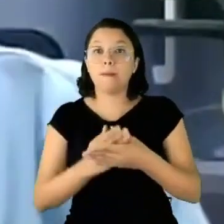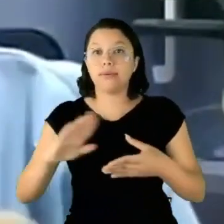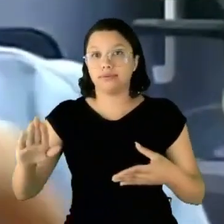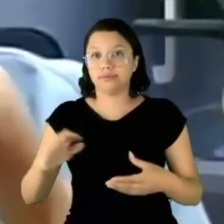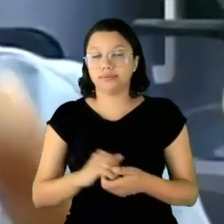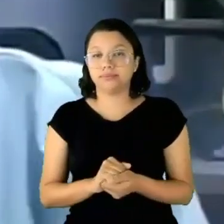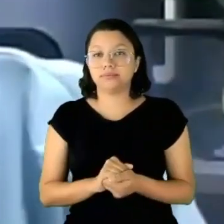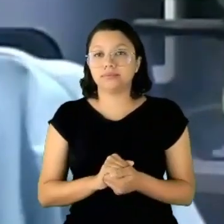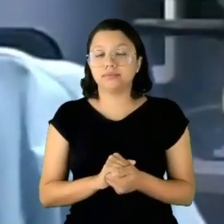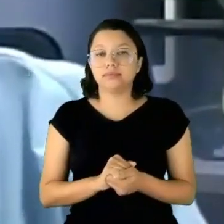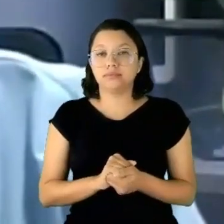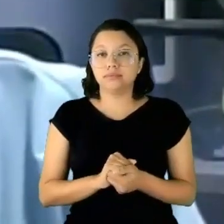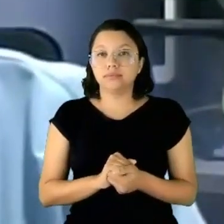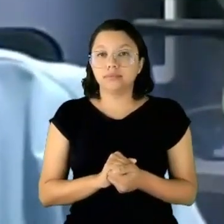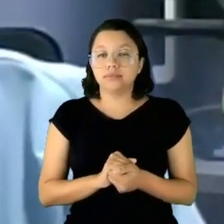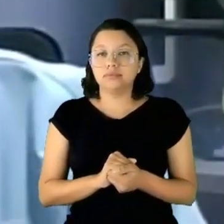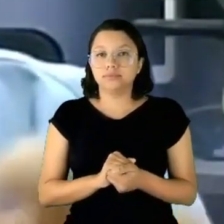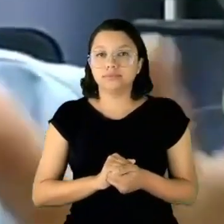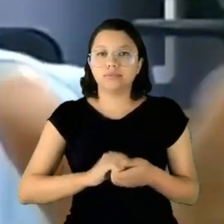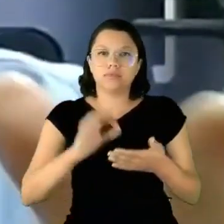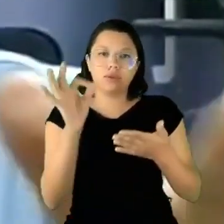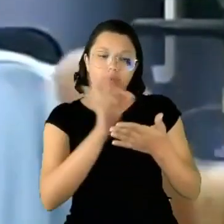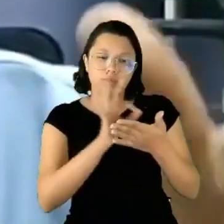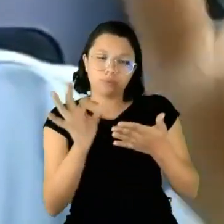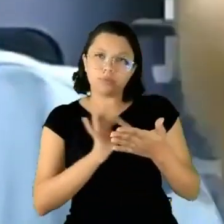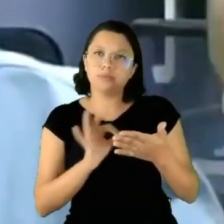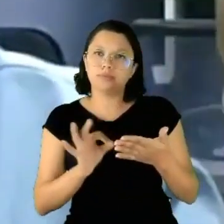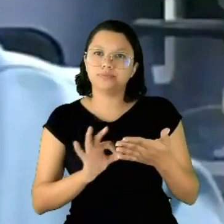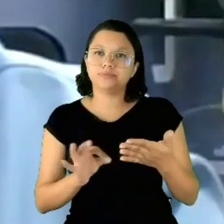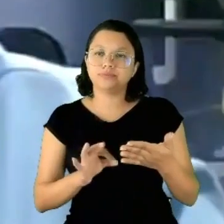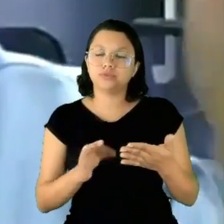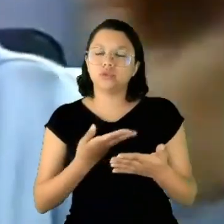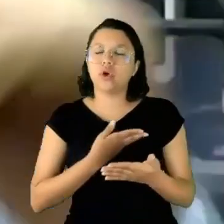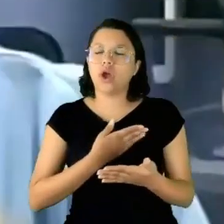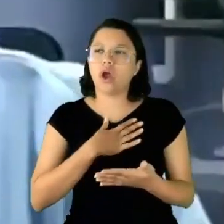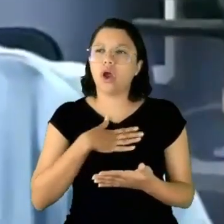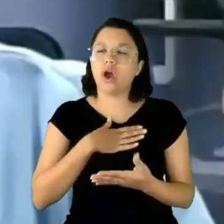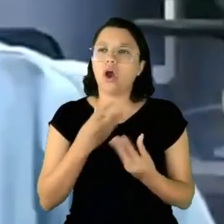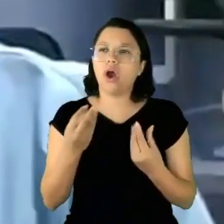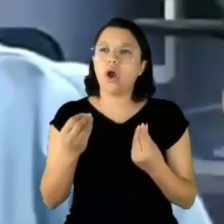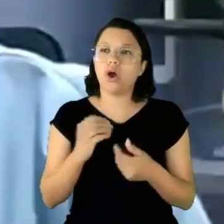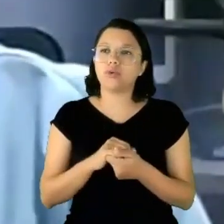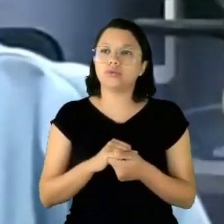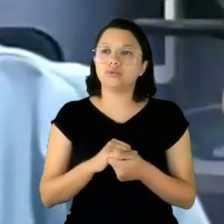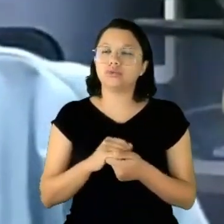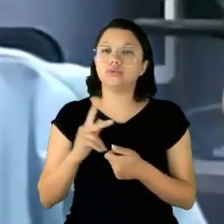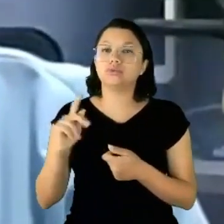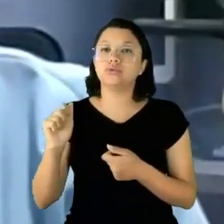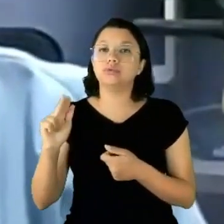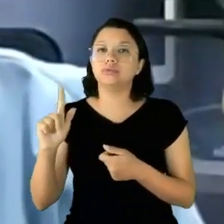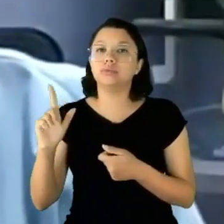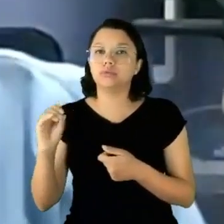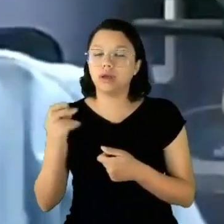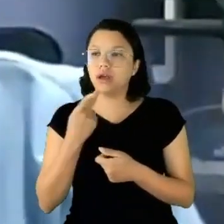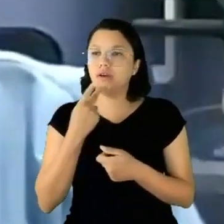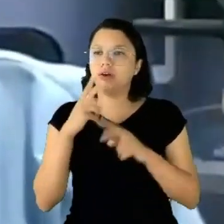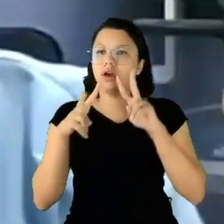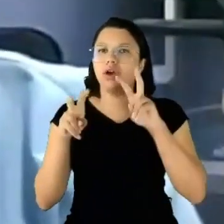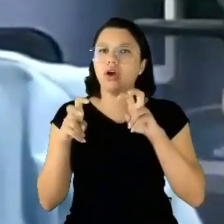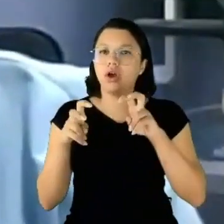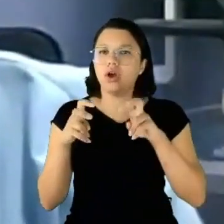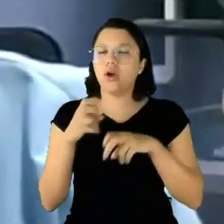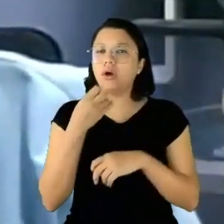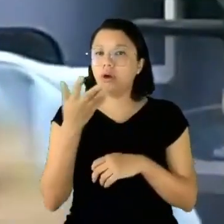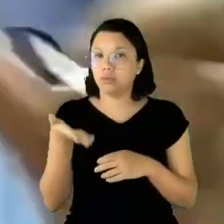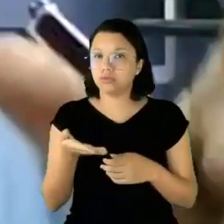Existe uma dissertação de mestrado que eu gosto muito, que é o nosso querido amigo Paulo Arena, fala muito